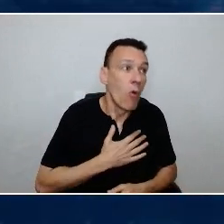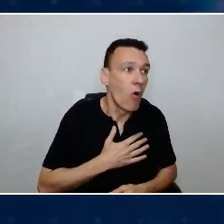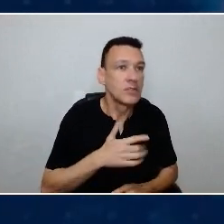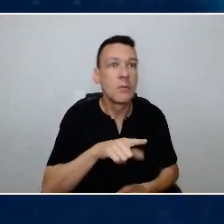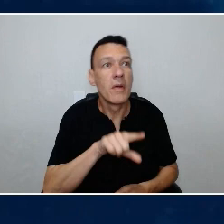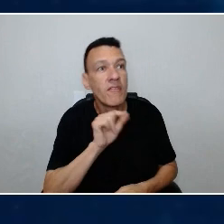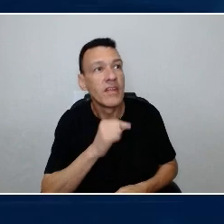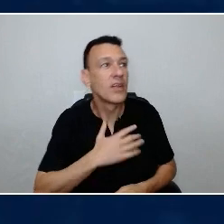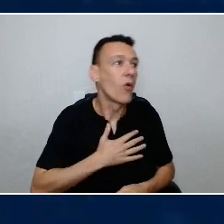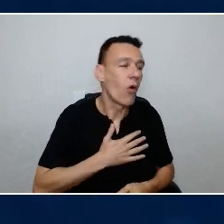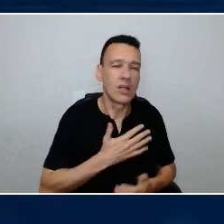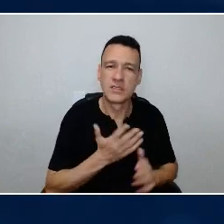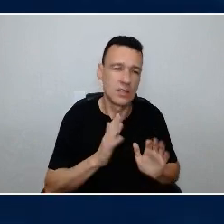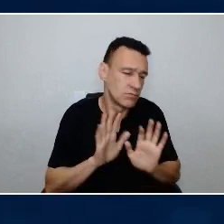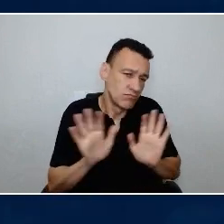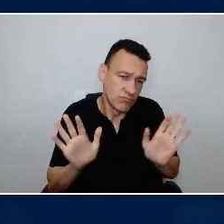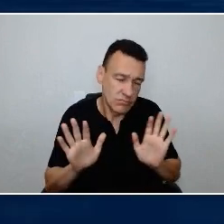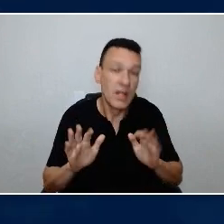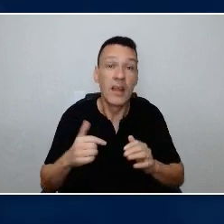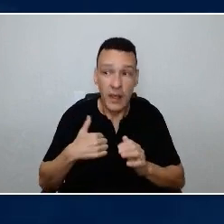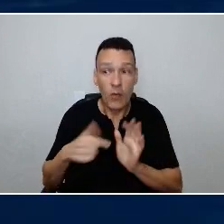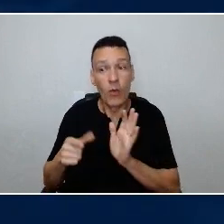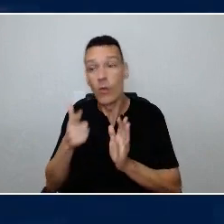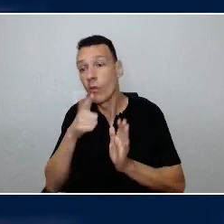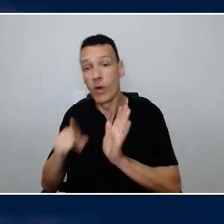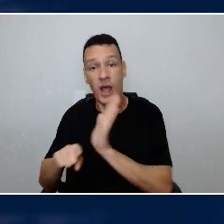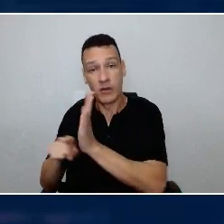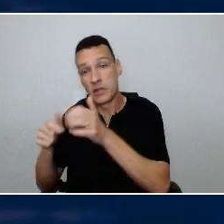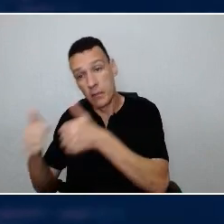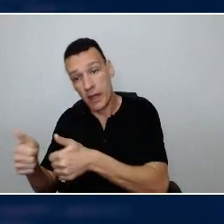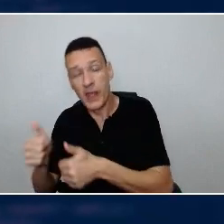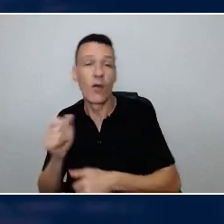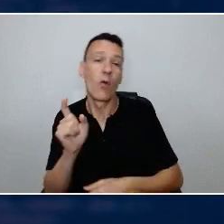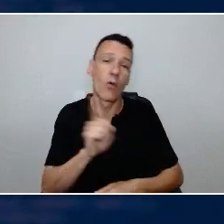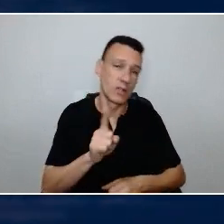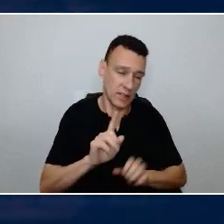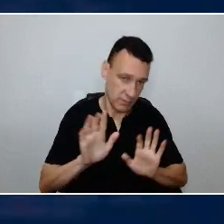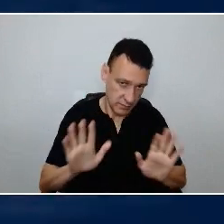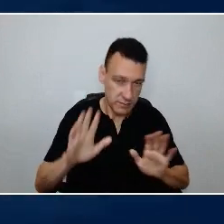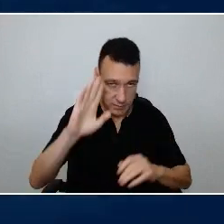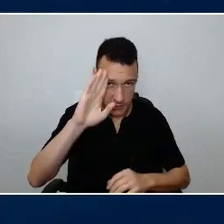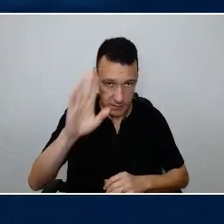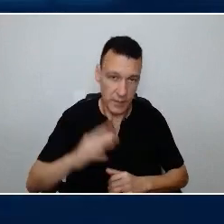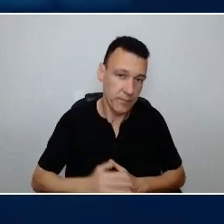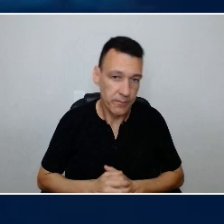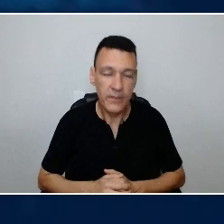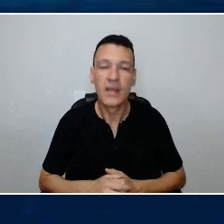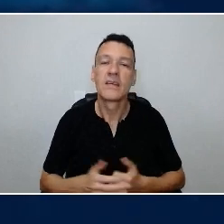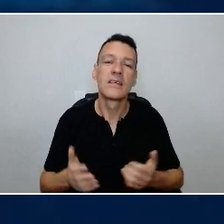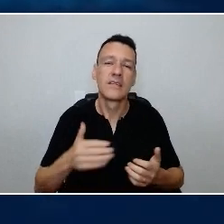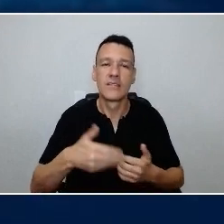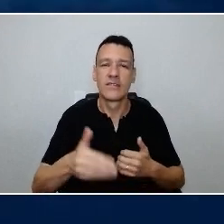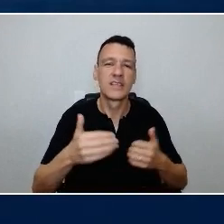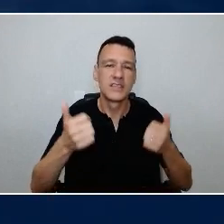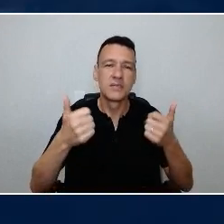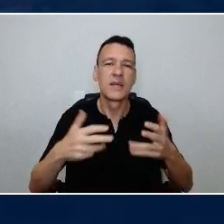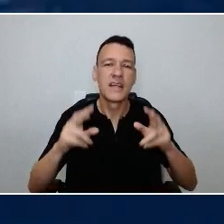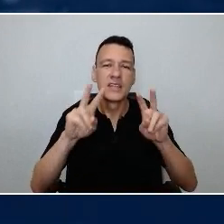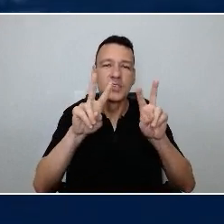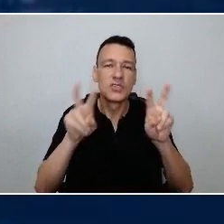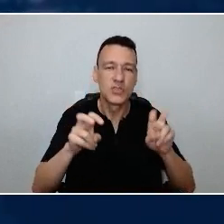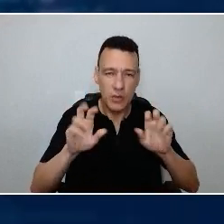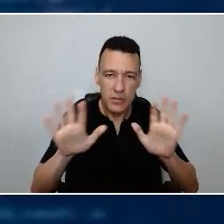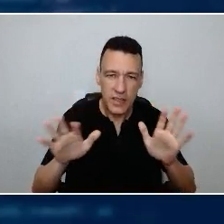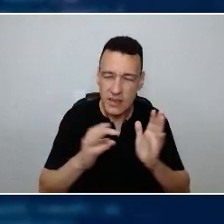sobre fatos e resultados então na nossa agenda aqui hoje a gente vai falar um pouquinho sobre pacificação de termos né então uma comparação entre